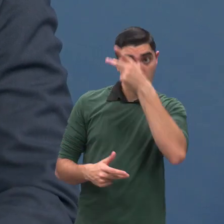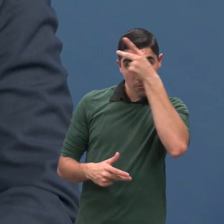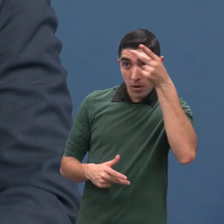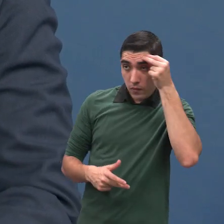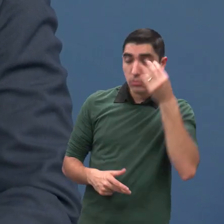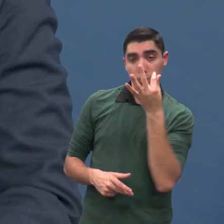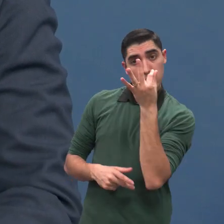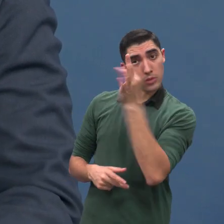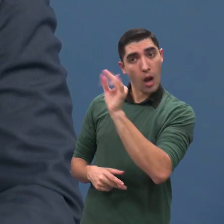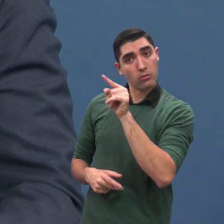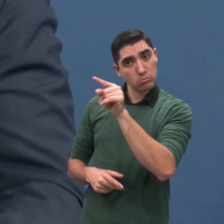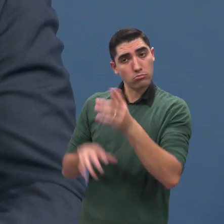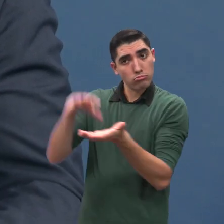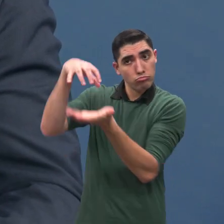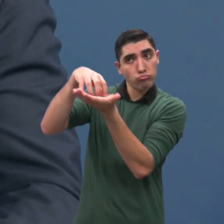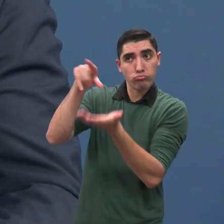né?